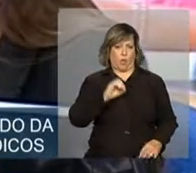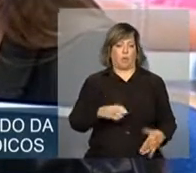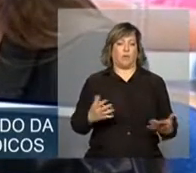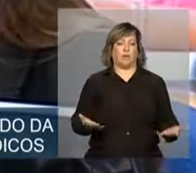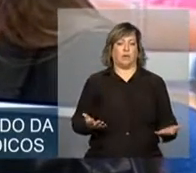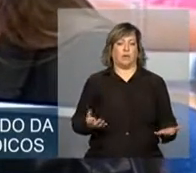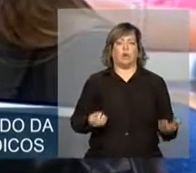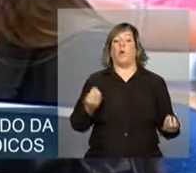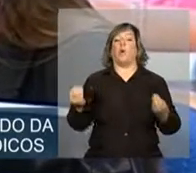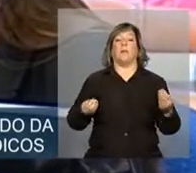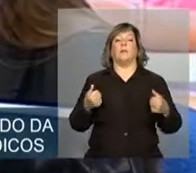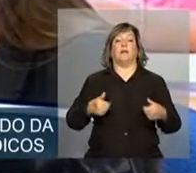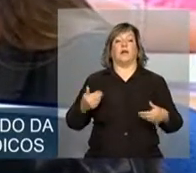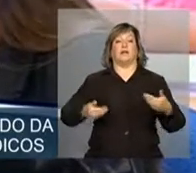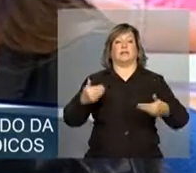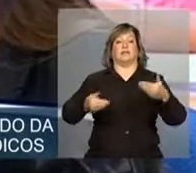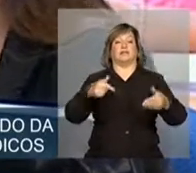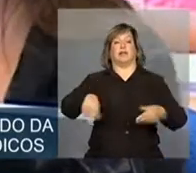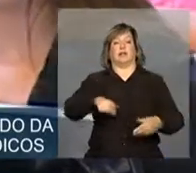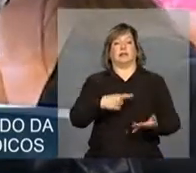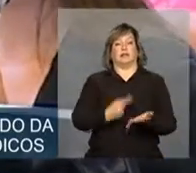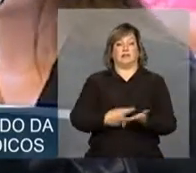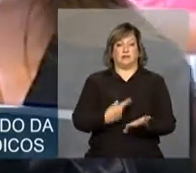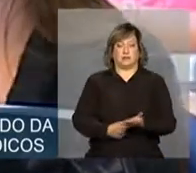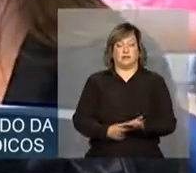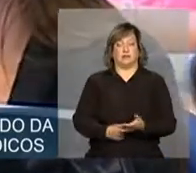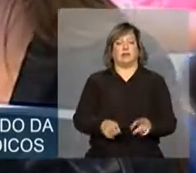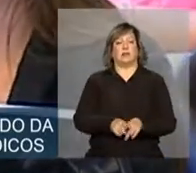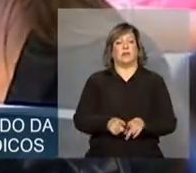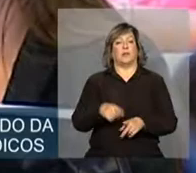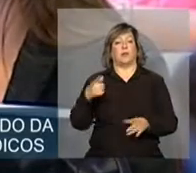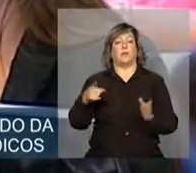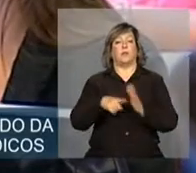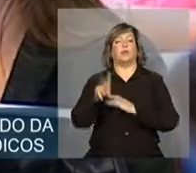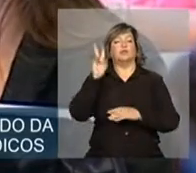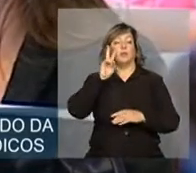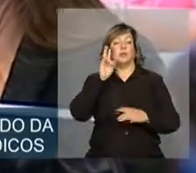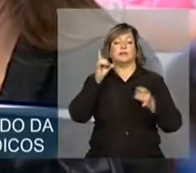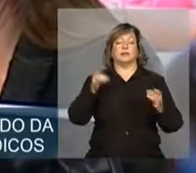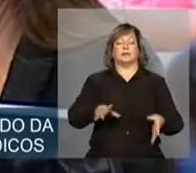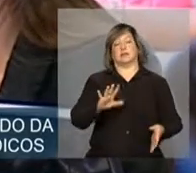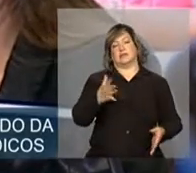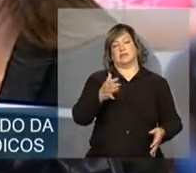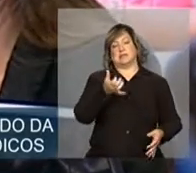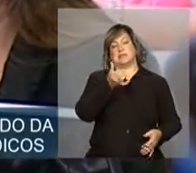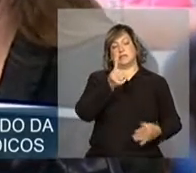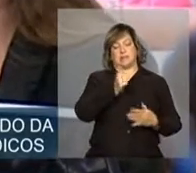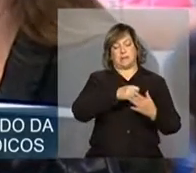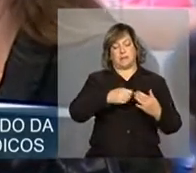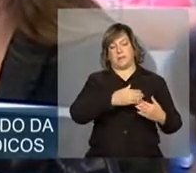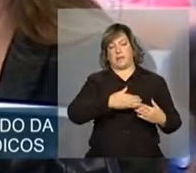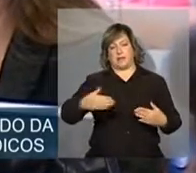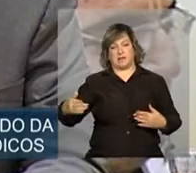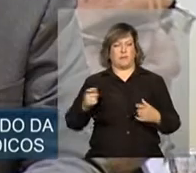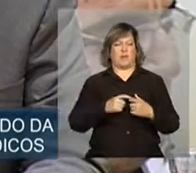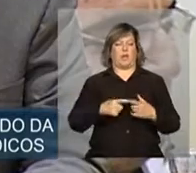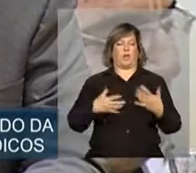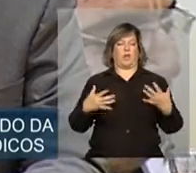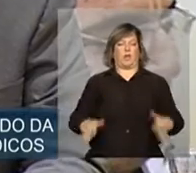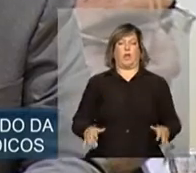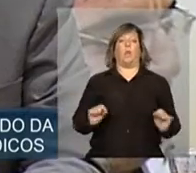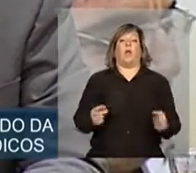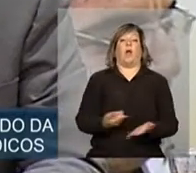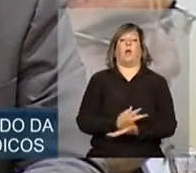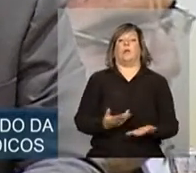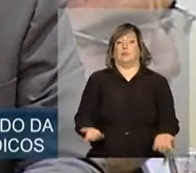ou seja com avançados estão essas negociações EA outra em relação às vezes pensamos pô daqui a seis meses o médico não quer mais o